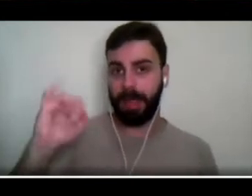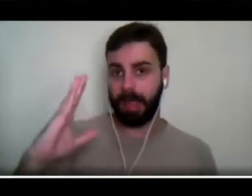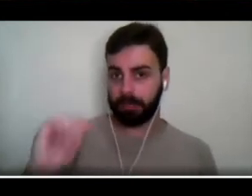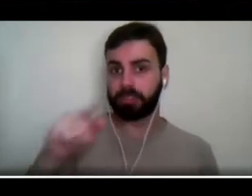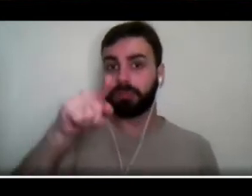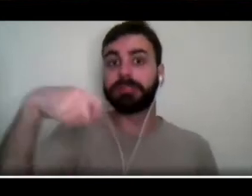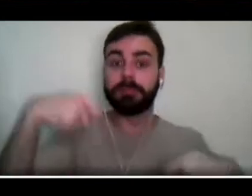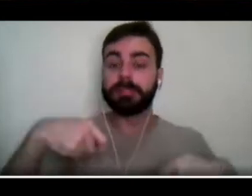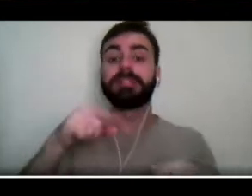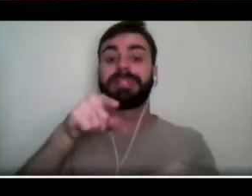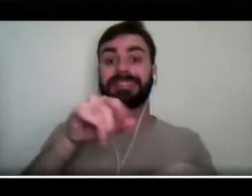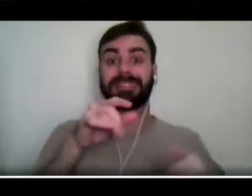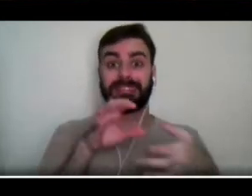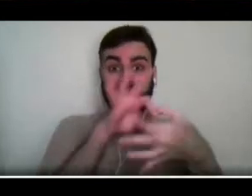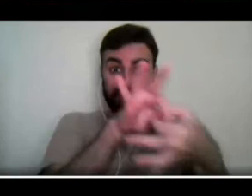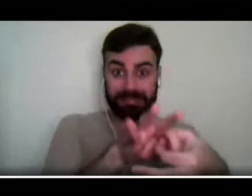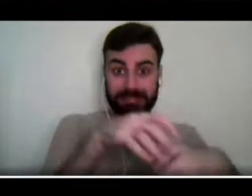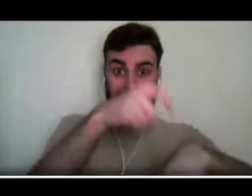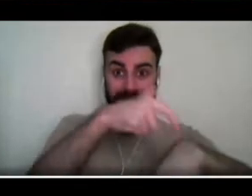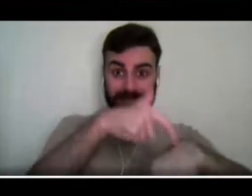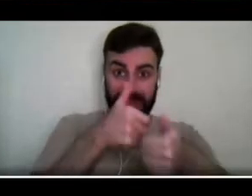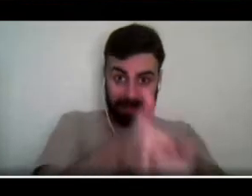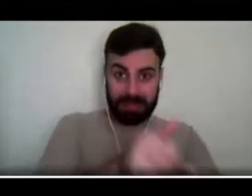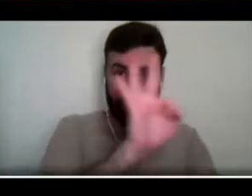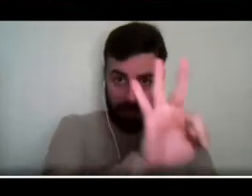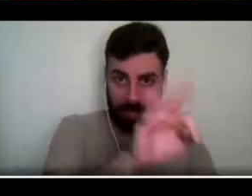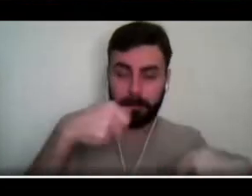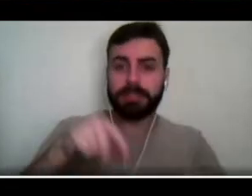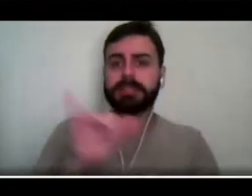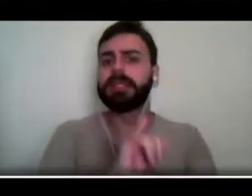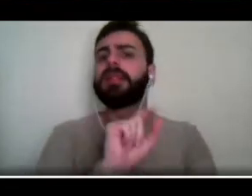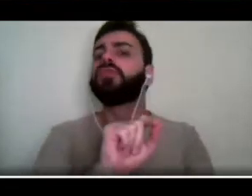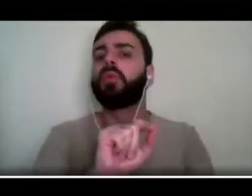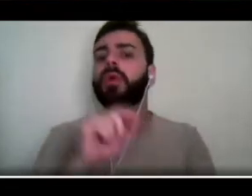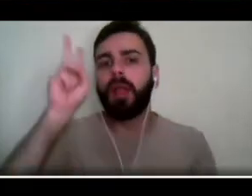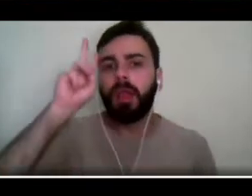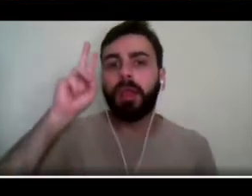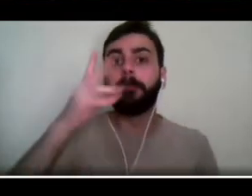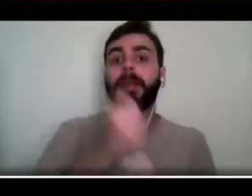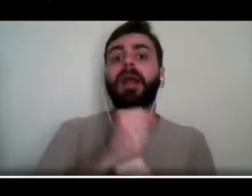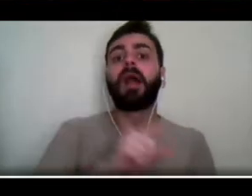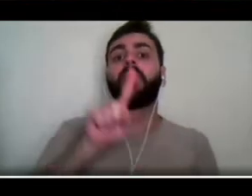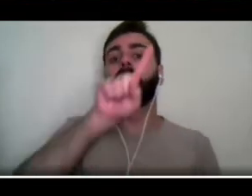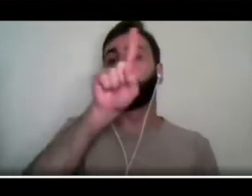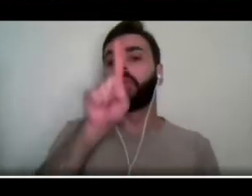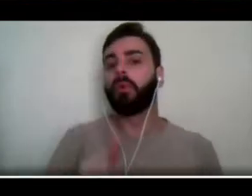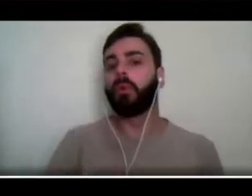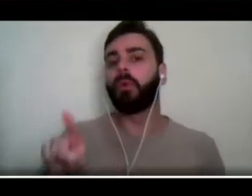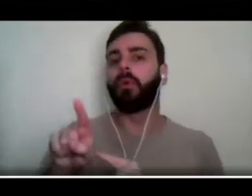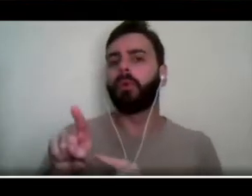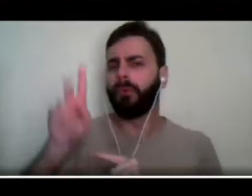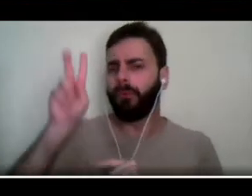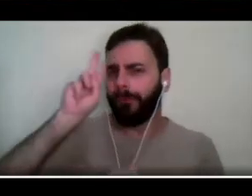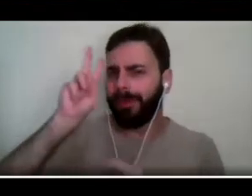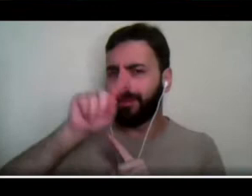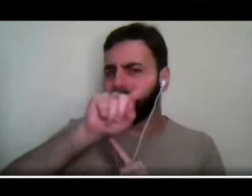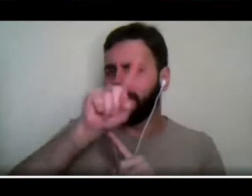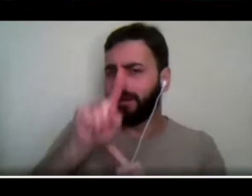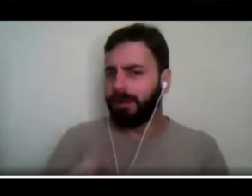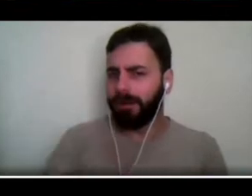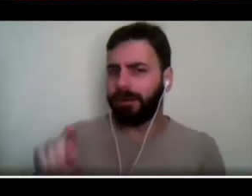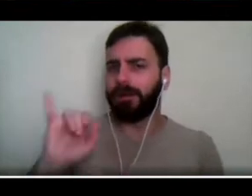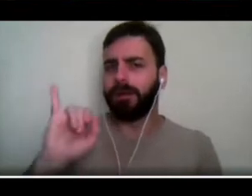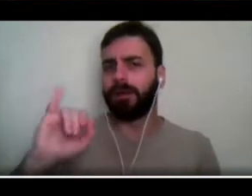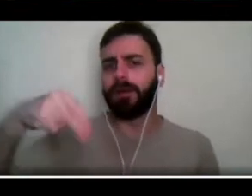daquela forma do exercício 2.50, que a gente discutiu na aula passada, e eu coloquei esse exercício no fórum